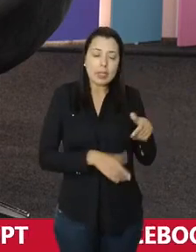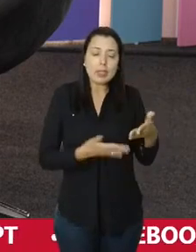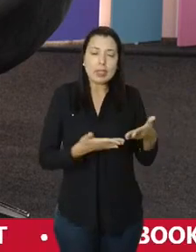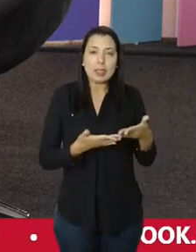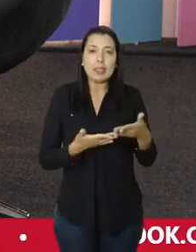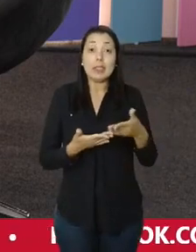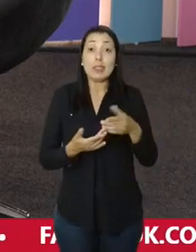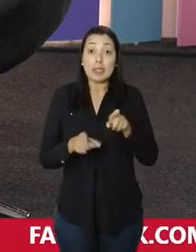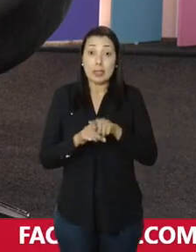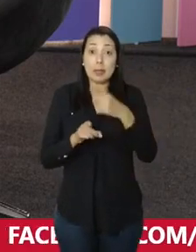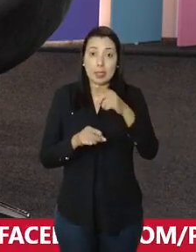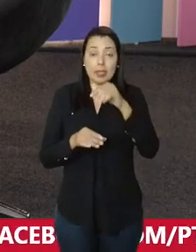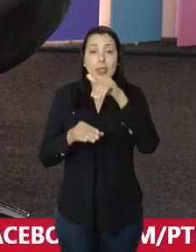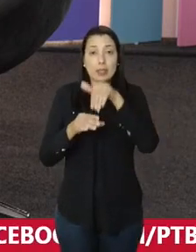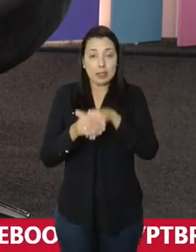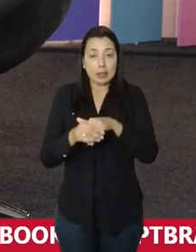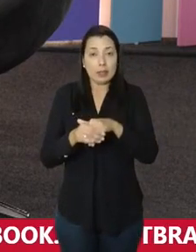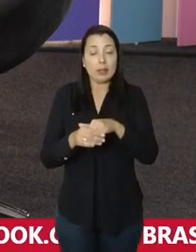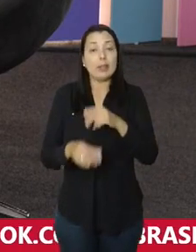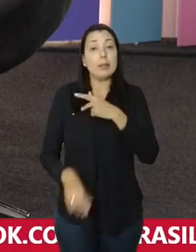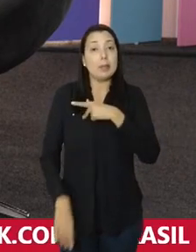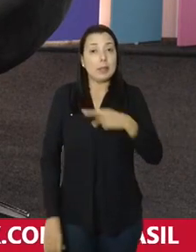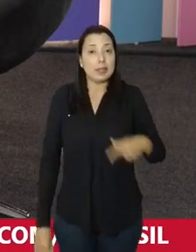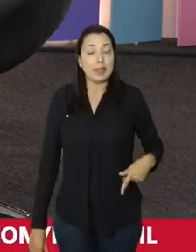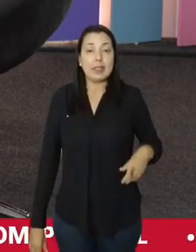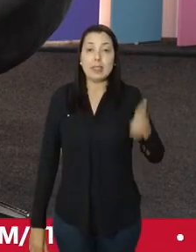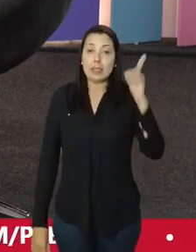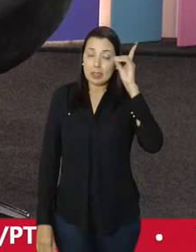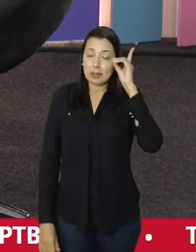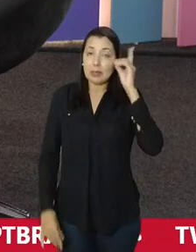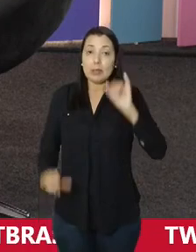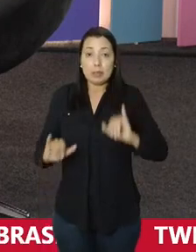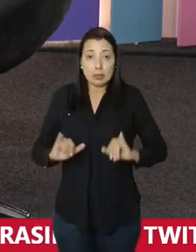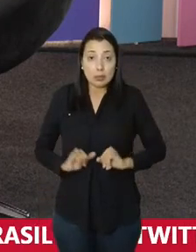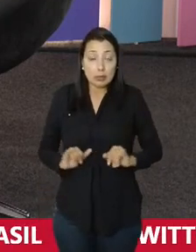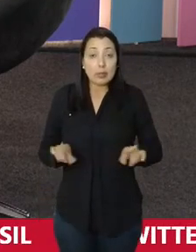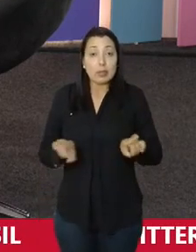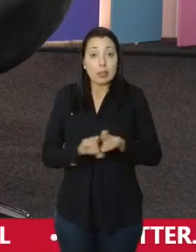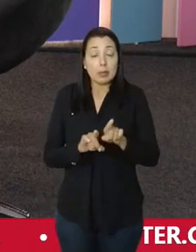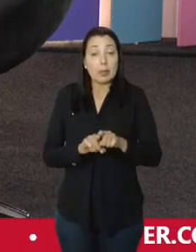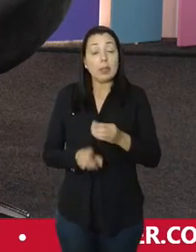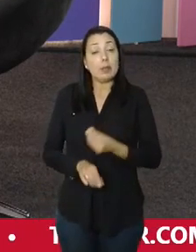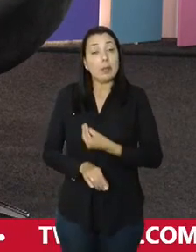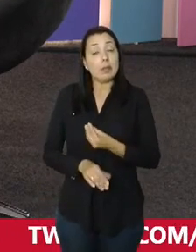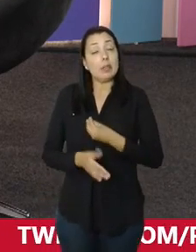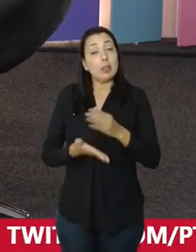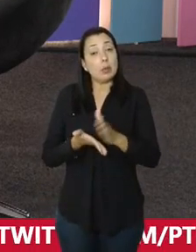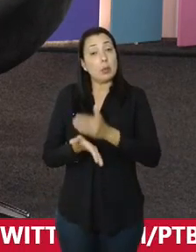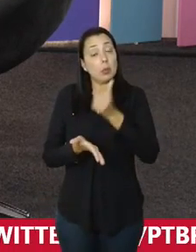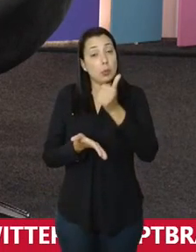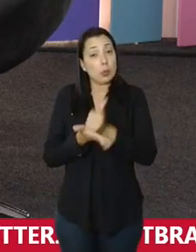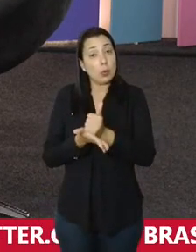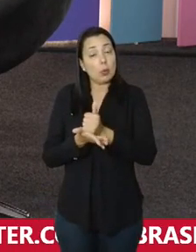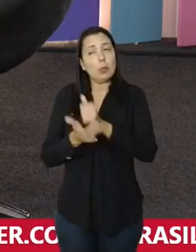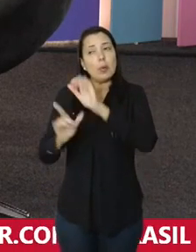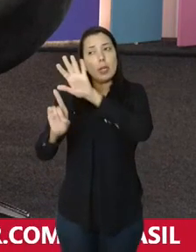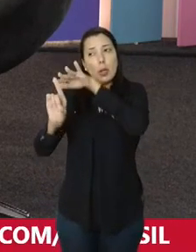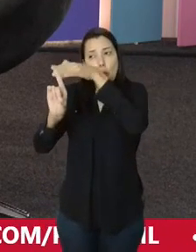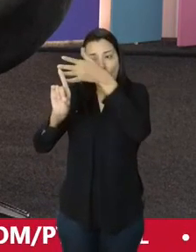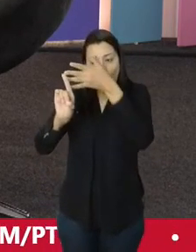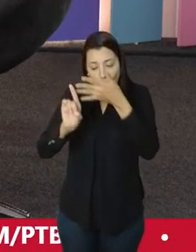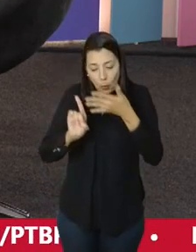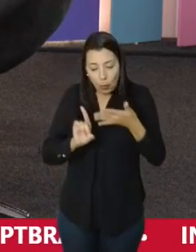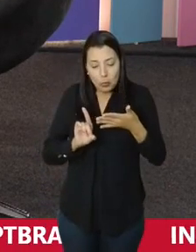como aquela que também elegeu a presidenta Dilma e também sofreu muito vivendo esse golpe. E é muito honroso para